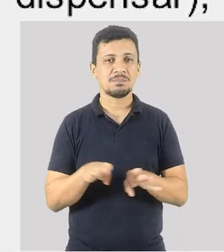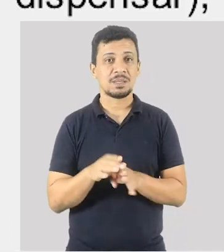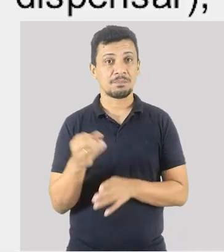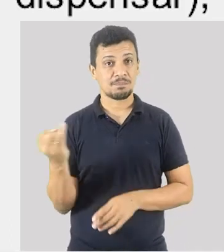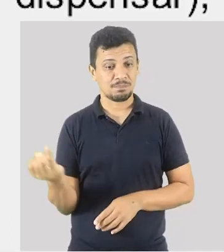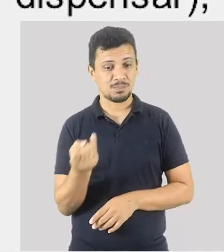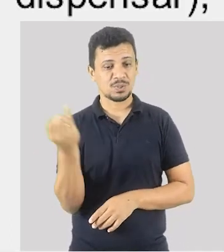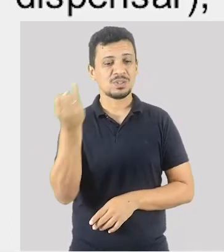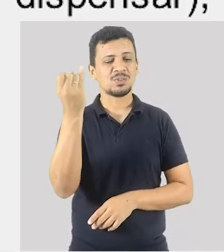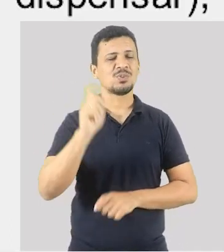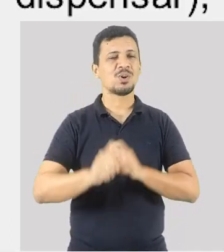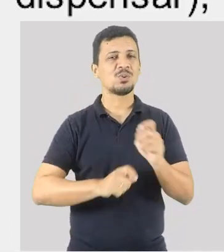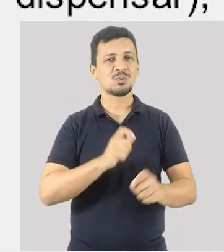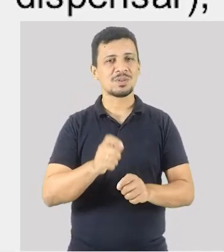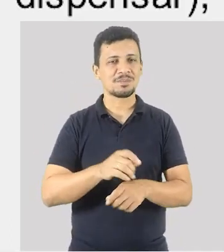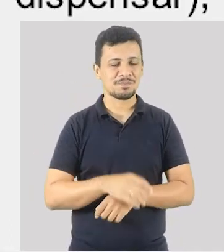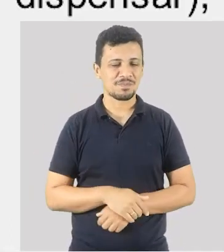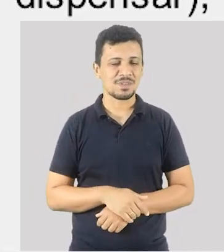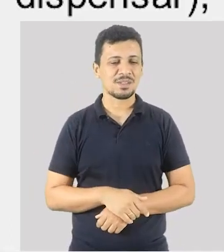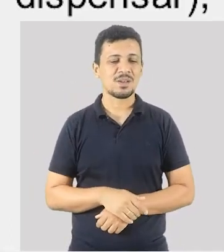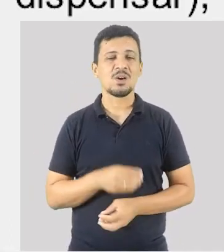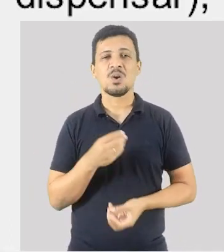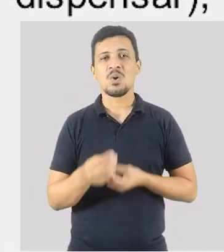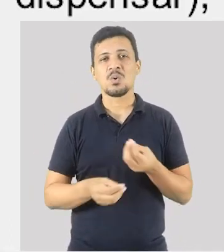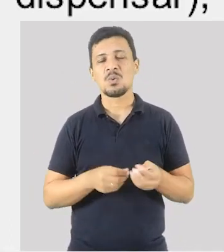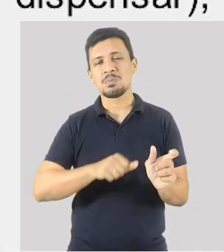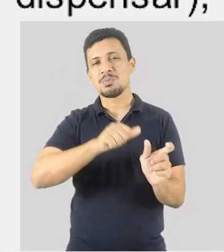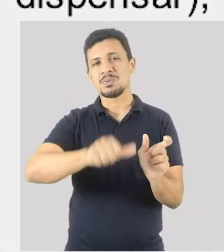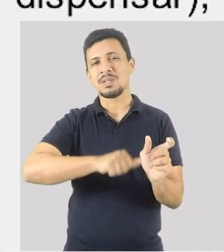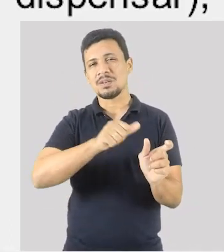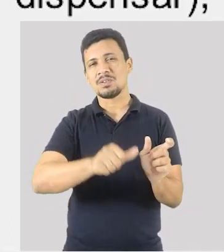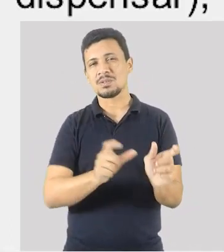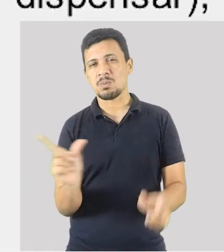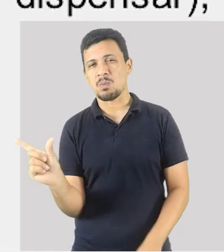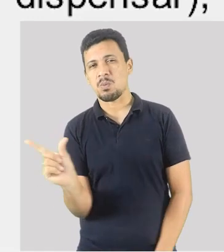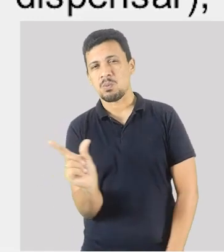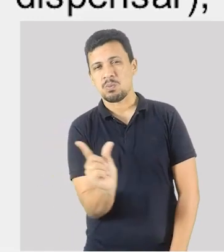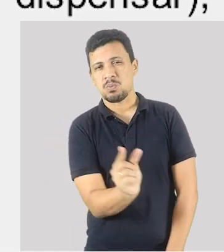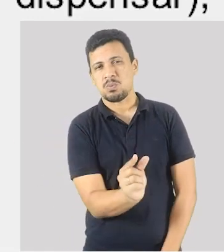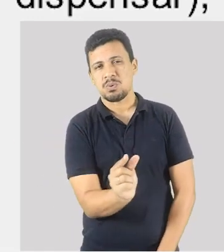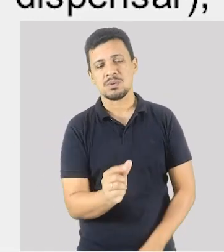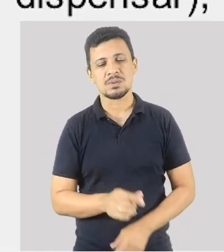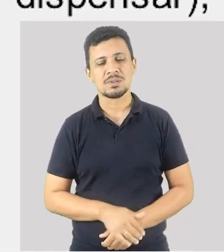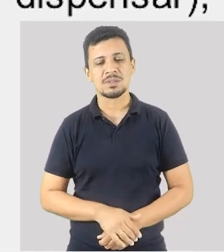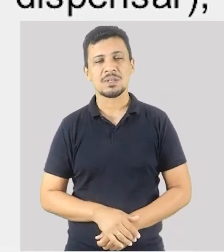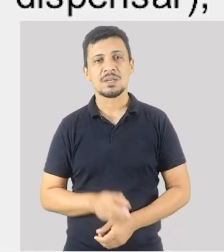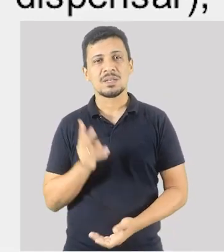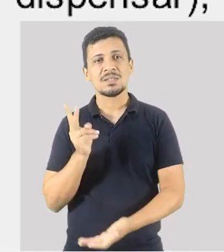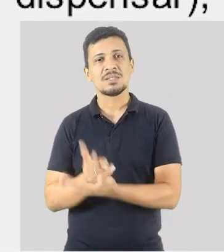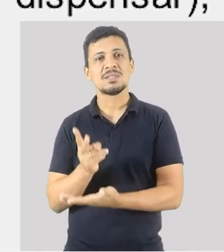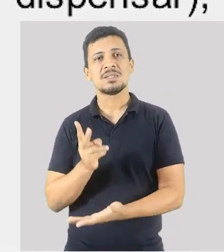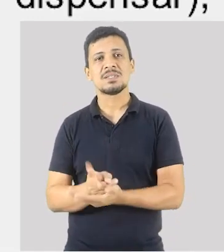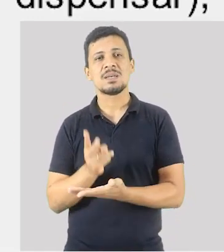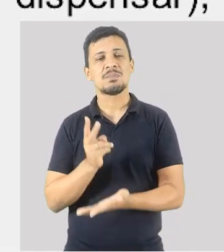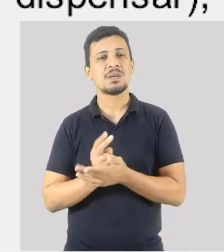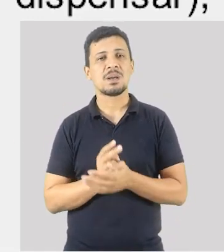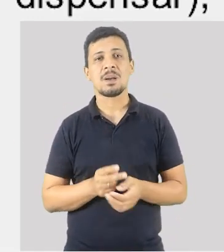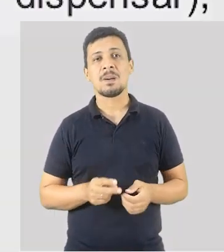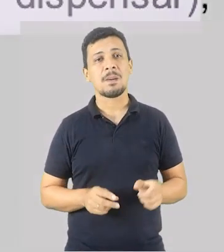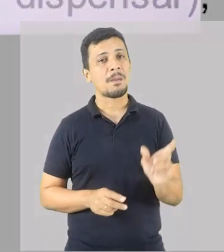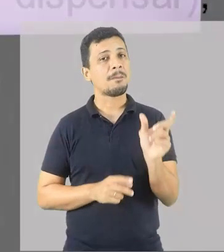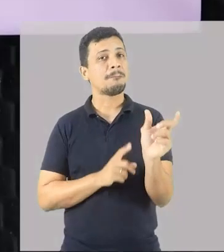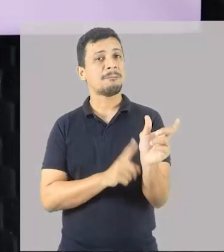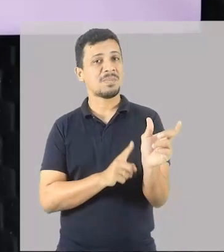importante. Essa derivação regressiva, também chamada de derivação deverbal, é sempre a redução de uma